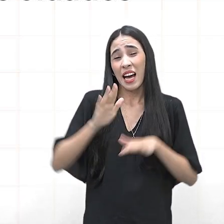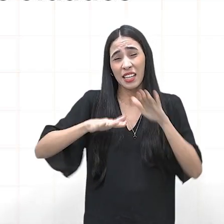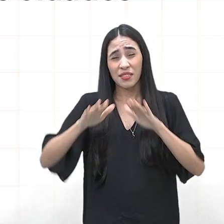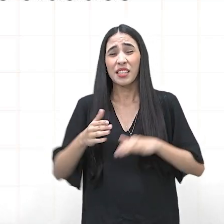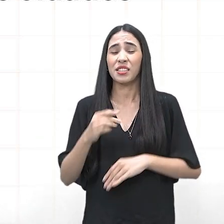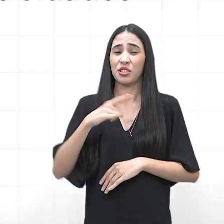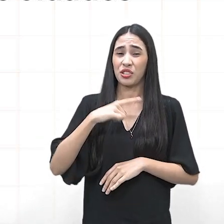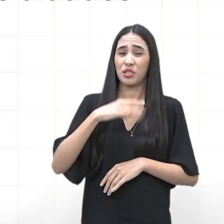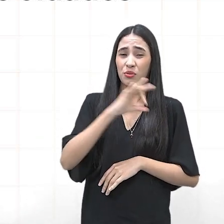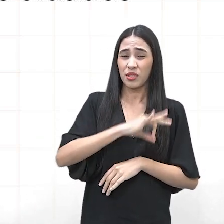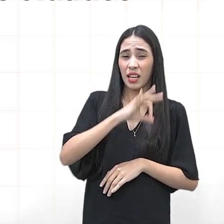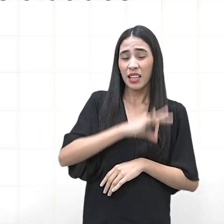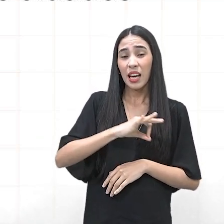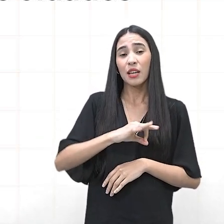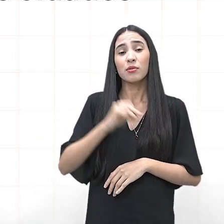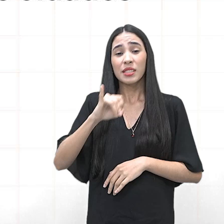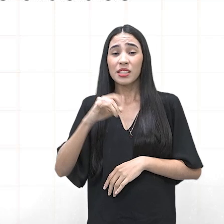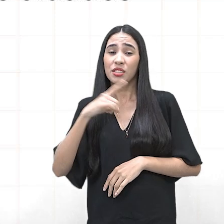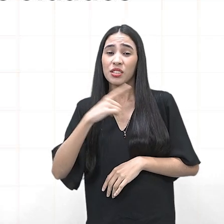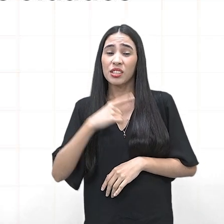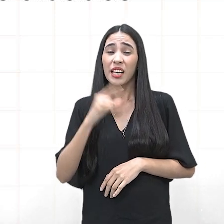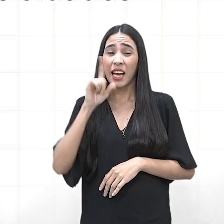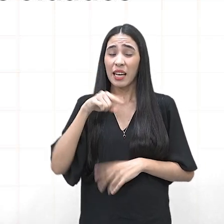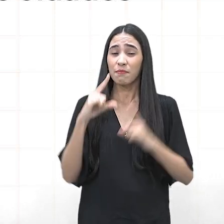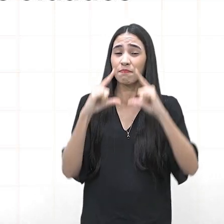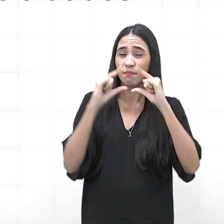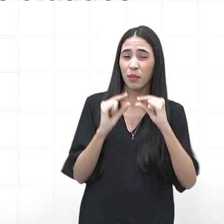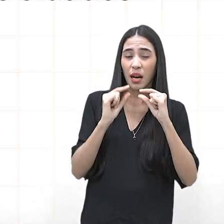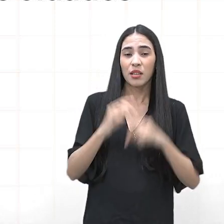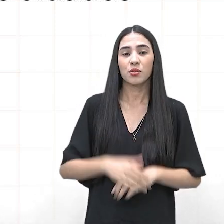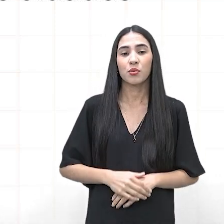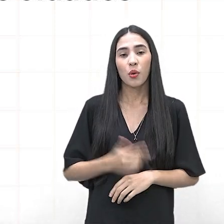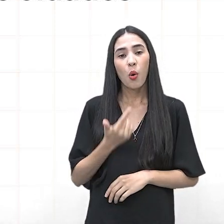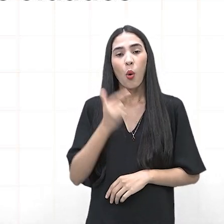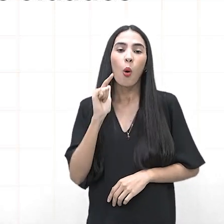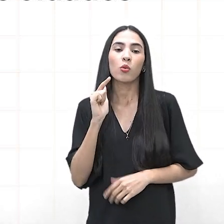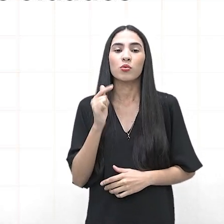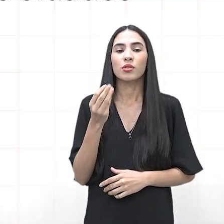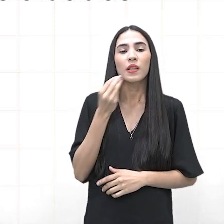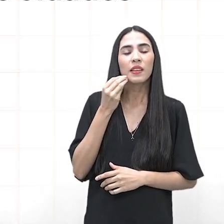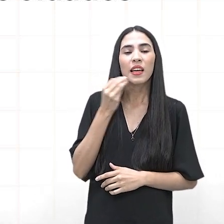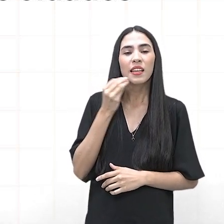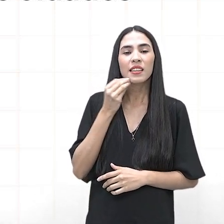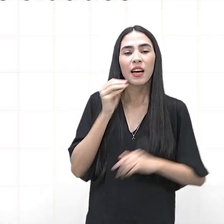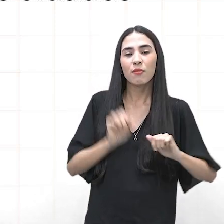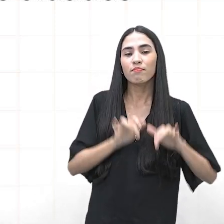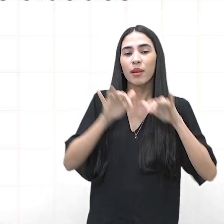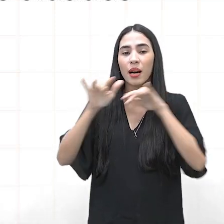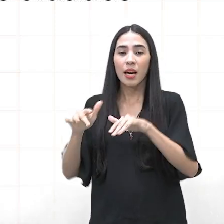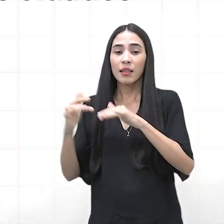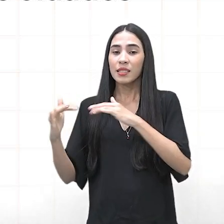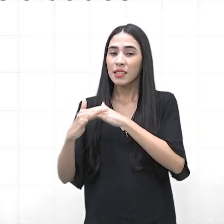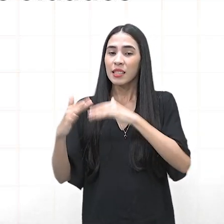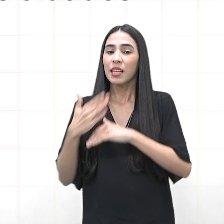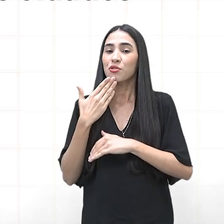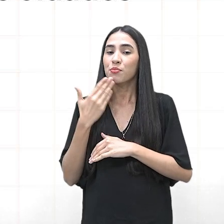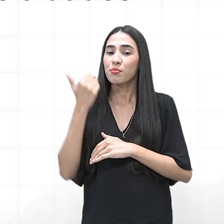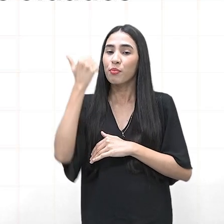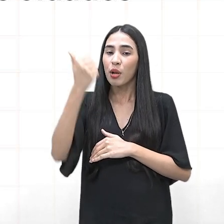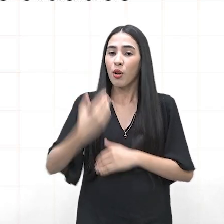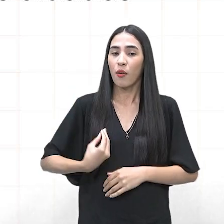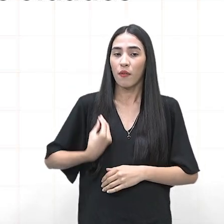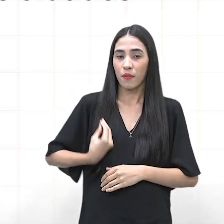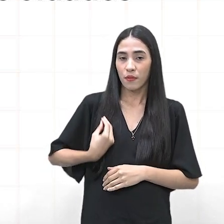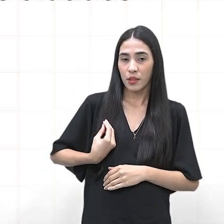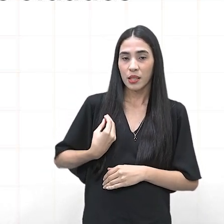tinham eram baixos, outros buscaram as grandes cidades atrás de melhores condições de vida.